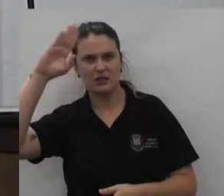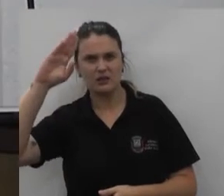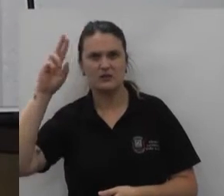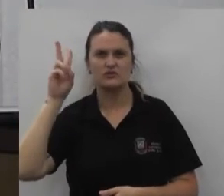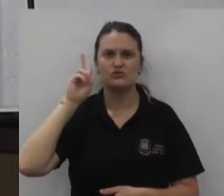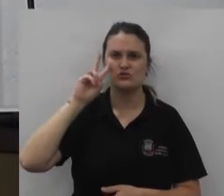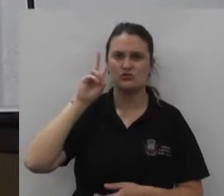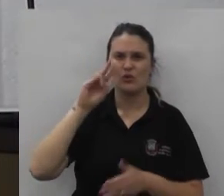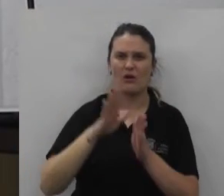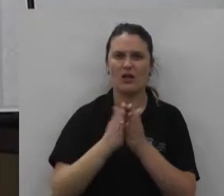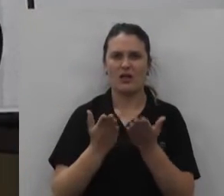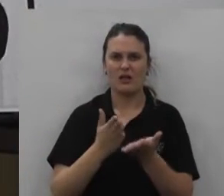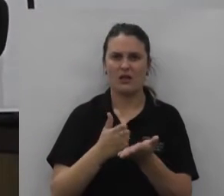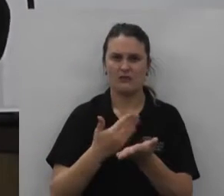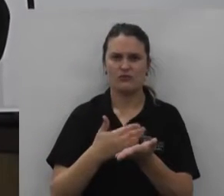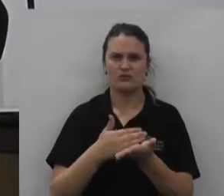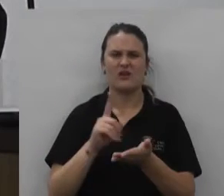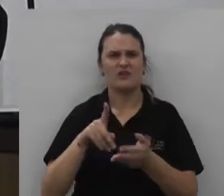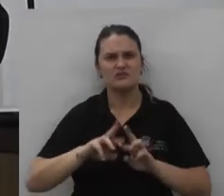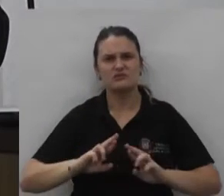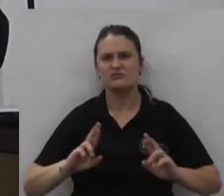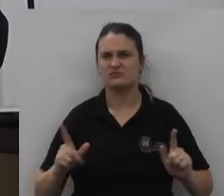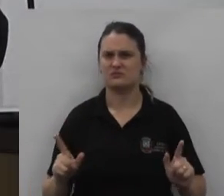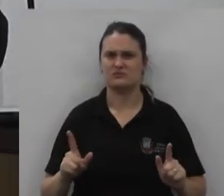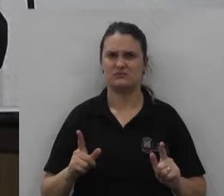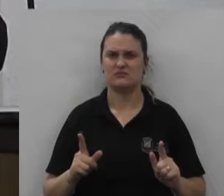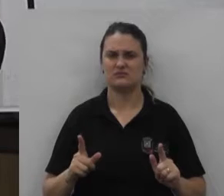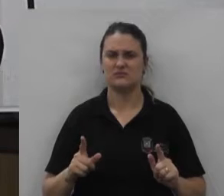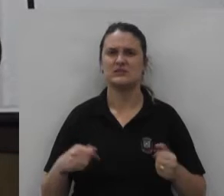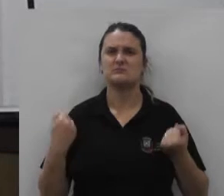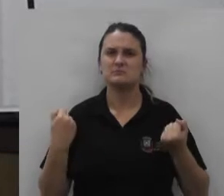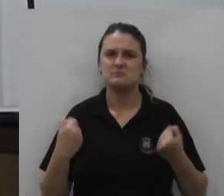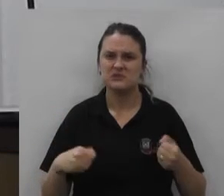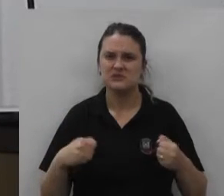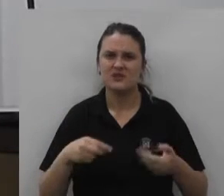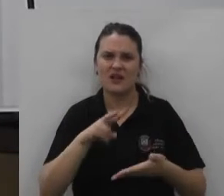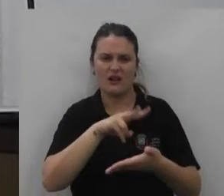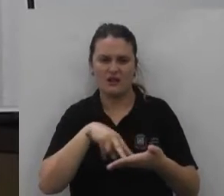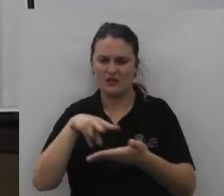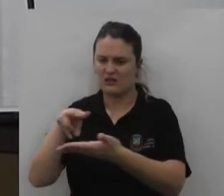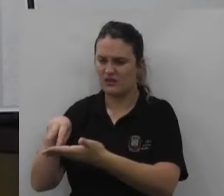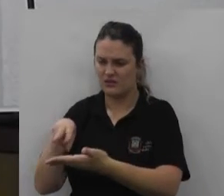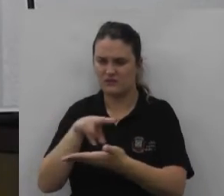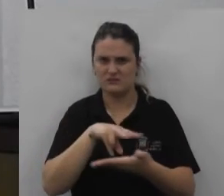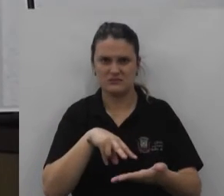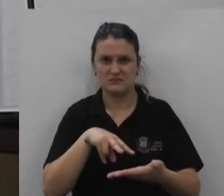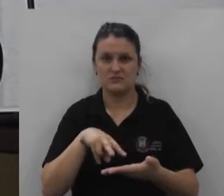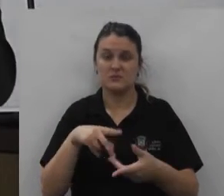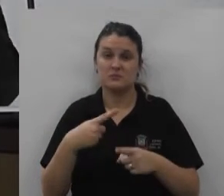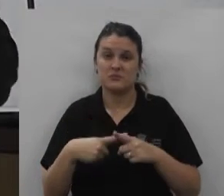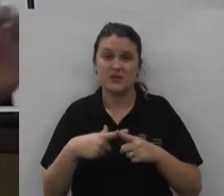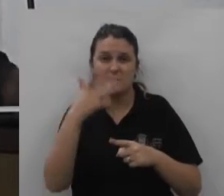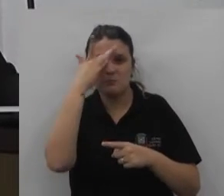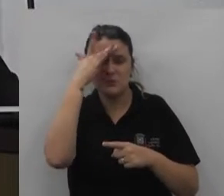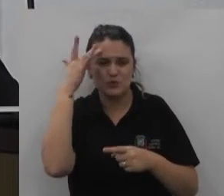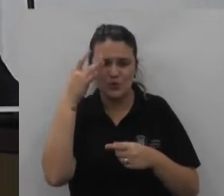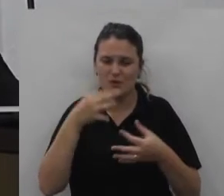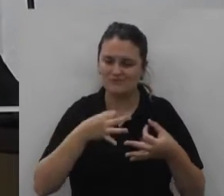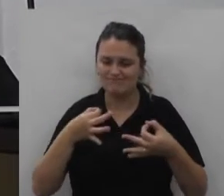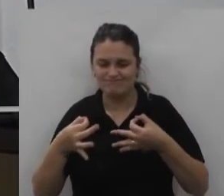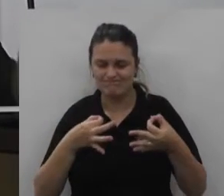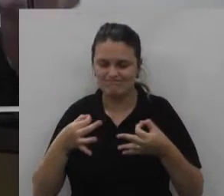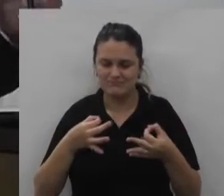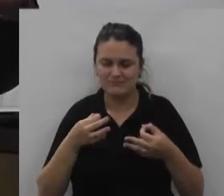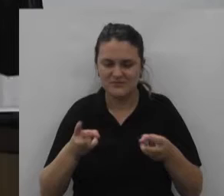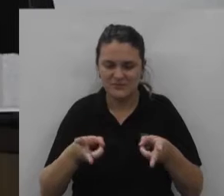história dos livros. São duas totalmente diferentes. E precisa ler as duas para que você tire o